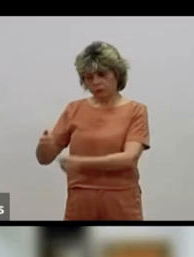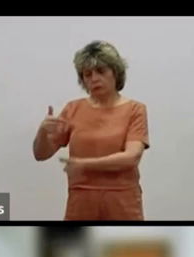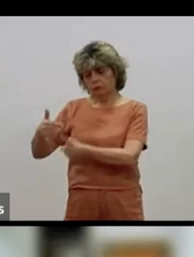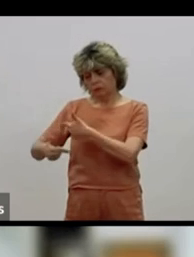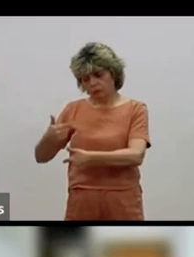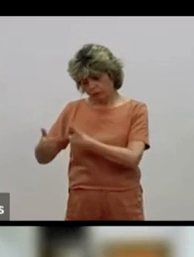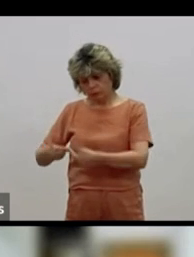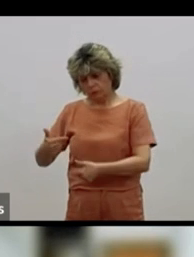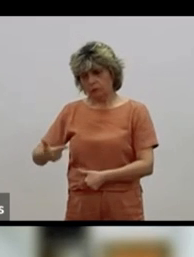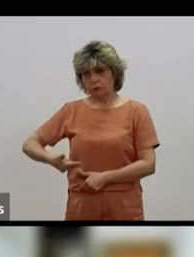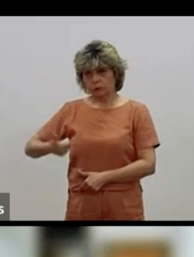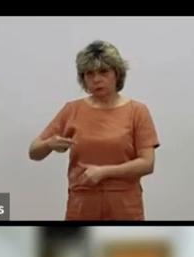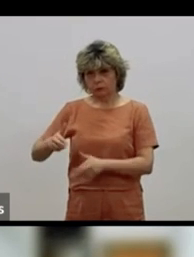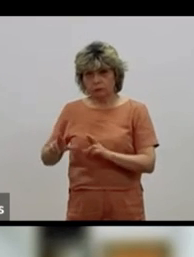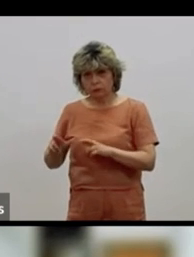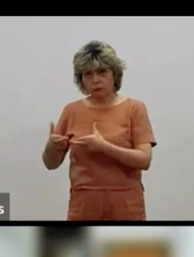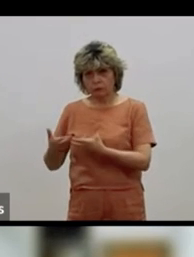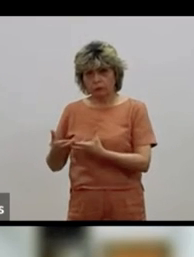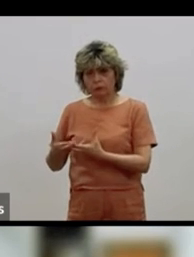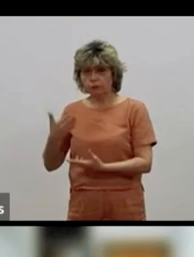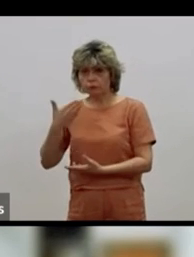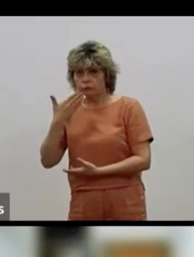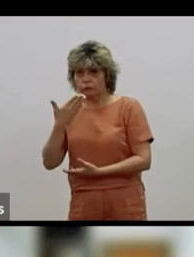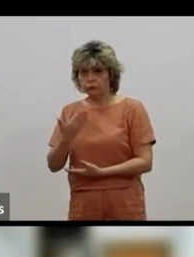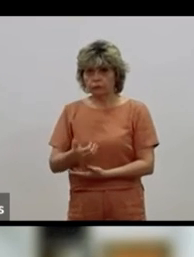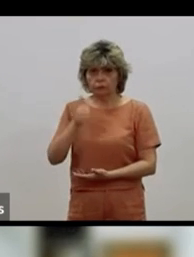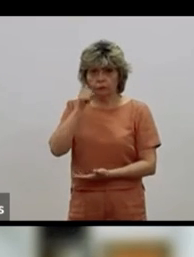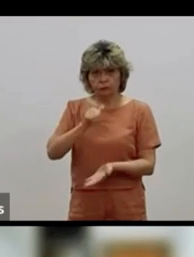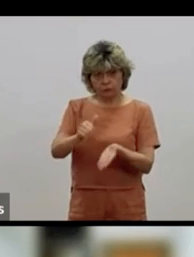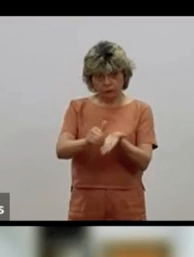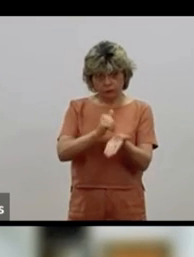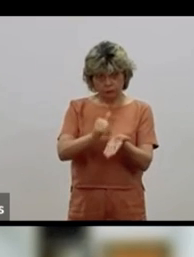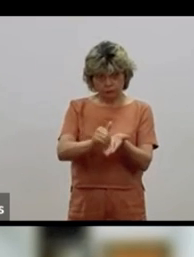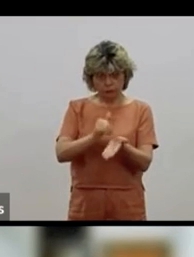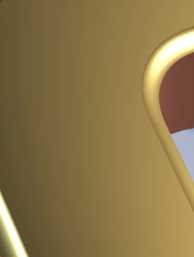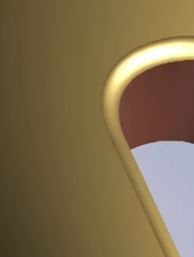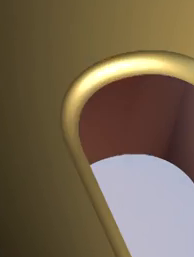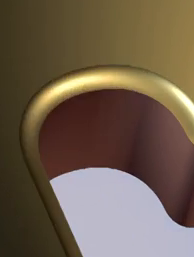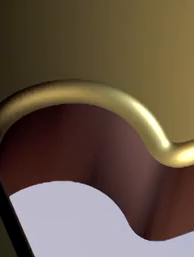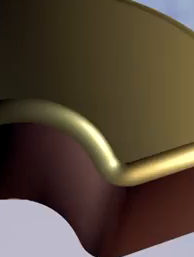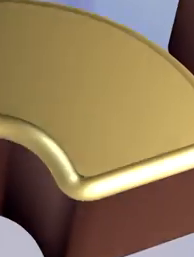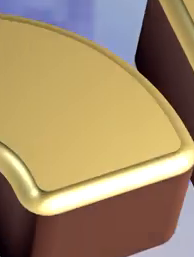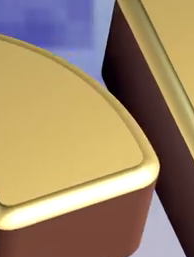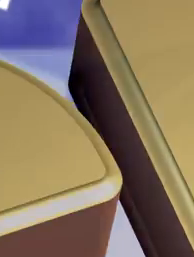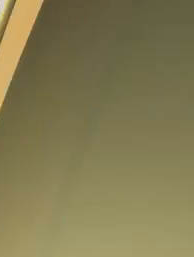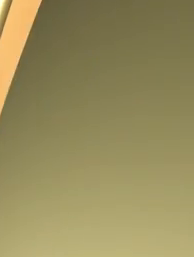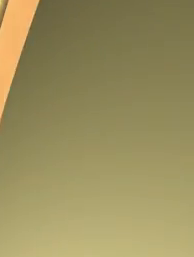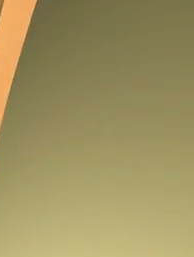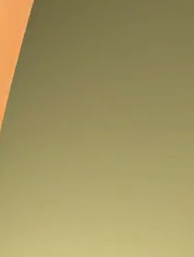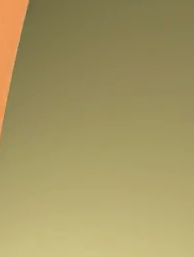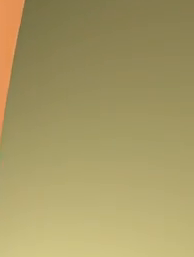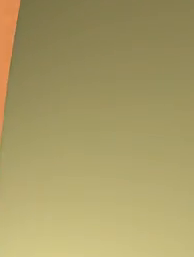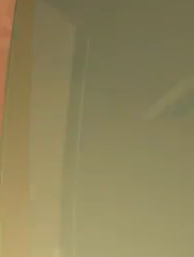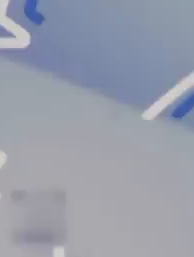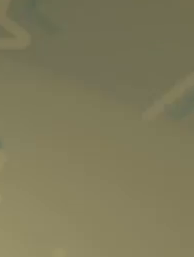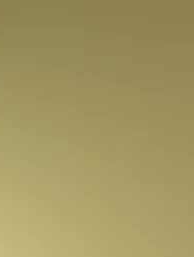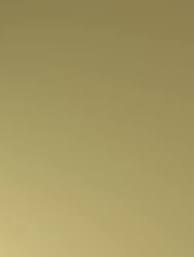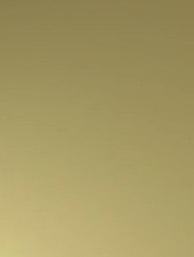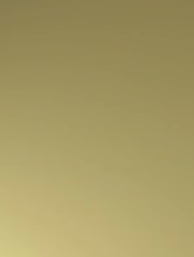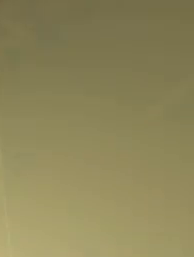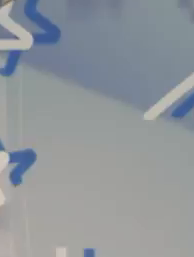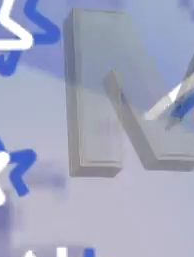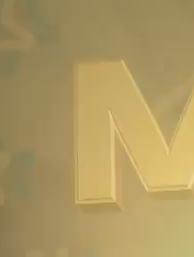sessão foi traduzida para a linguagem de sinais pela intérprete Vangusa de Oliveira. TCM, o Tribunal a Serviço da